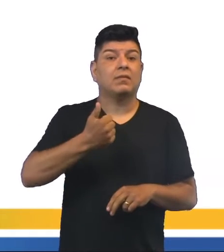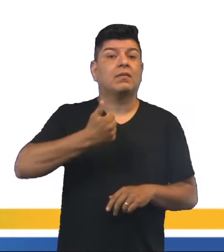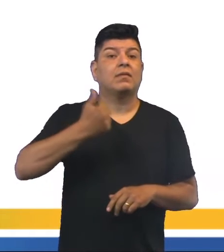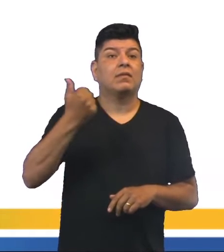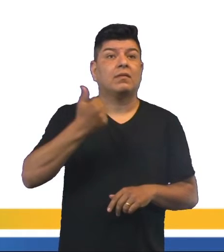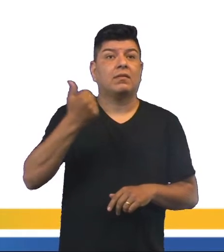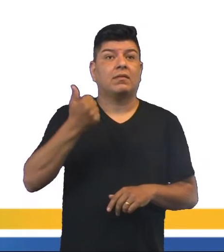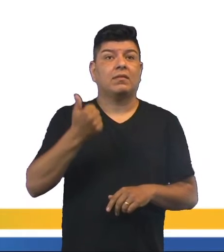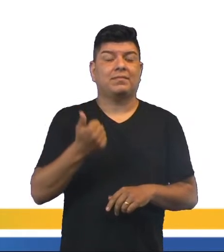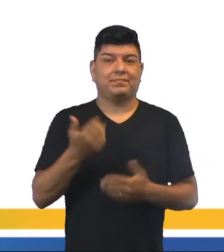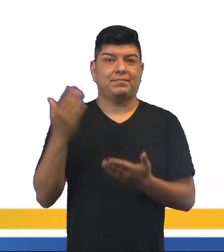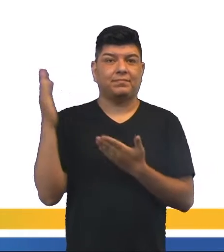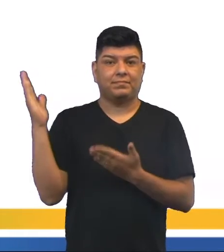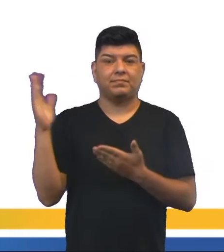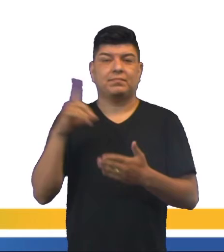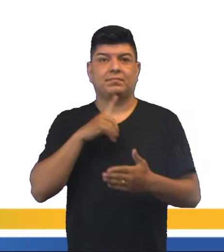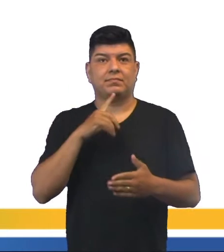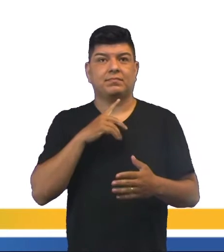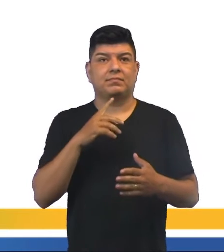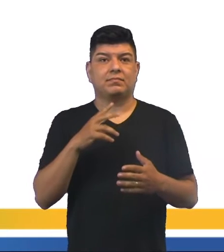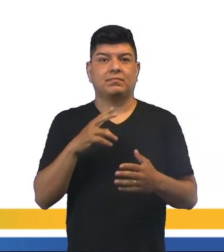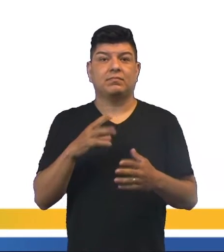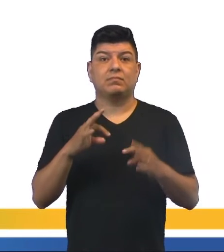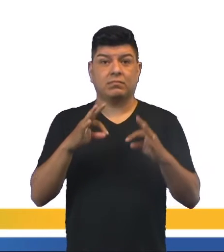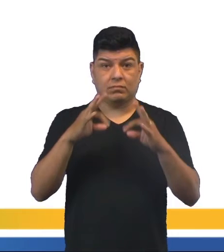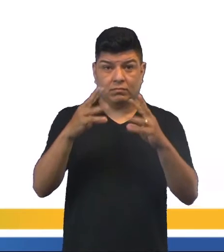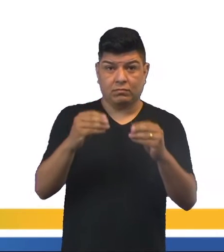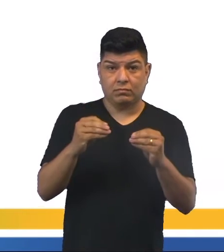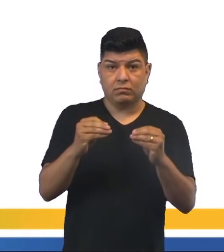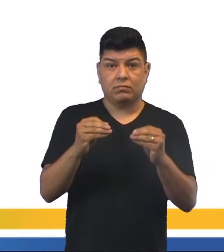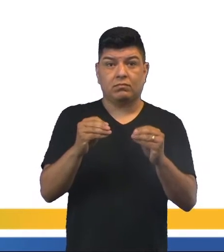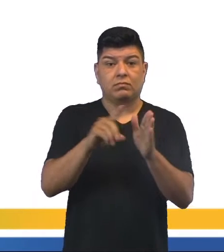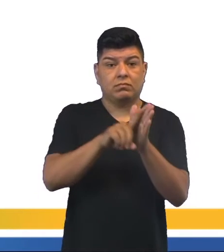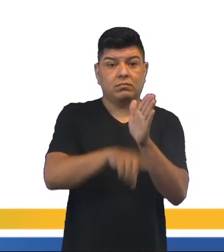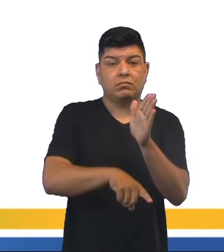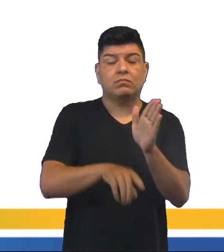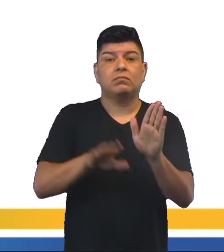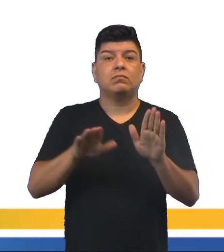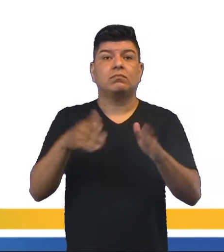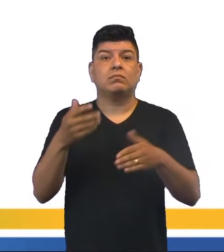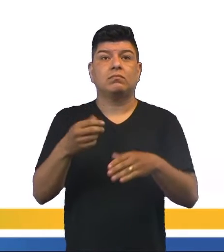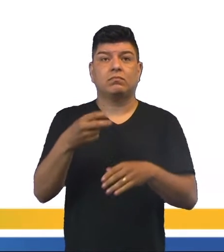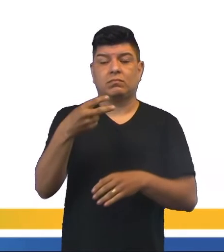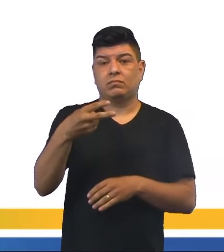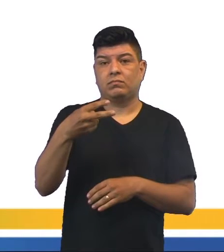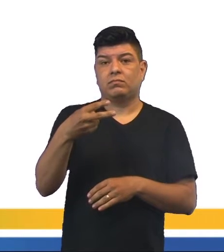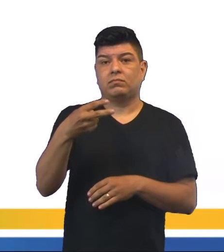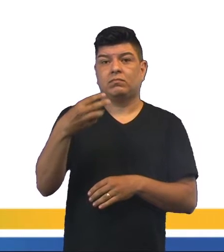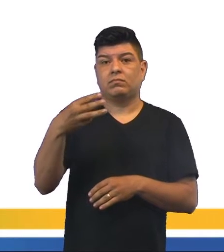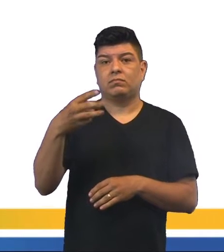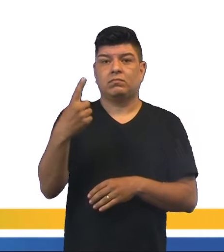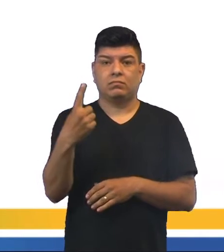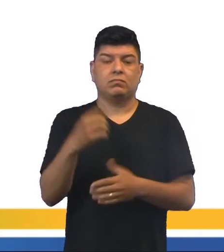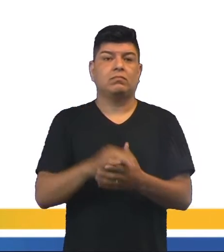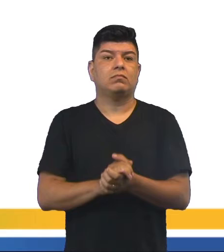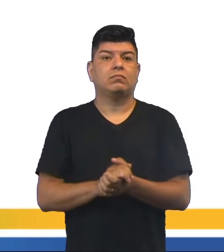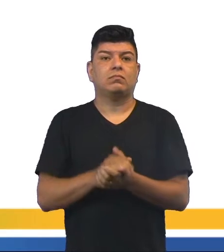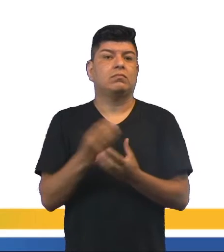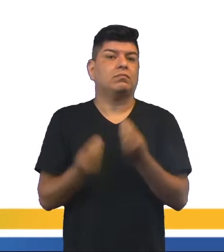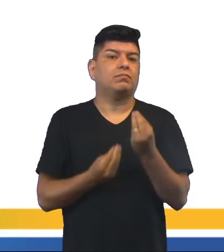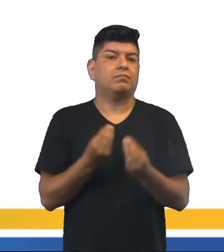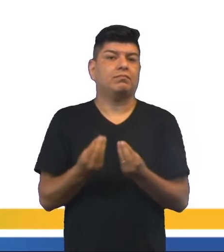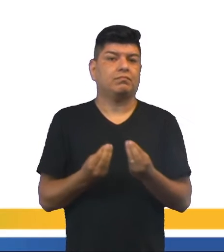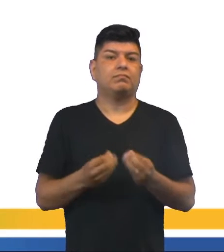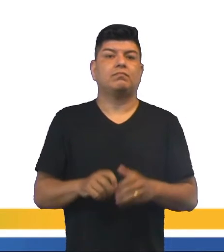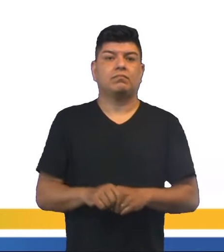primeiro essa daqui nós vamos pegar o tal e subtrair 231 veja como que vai